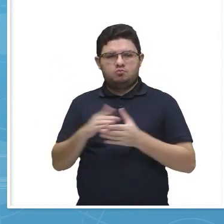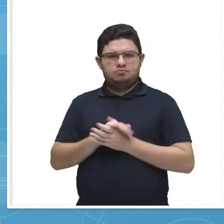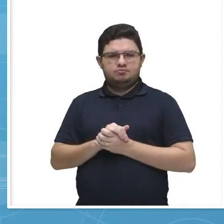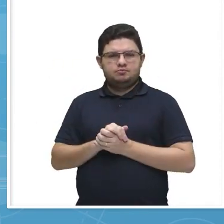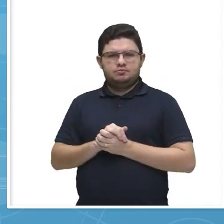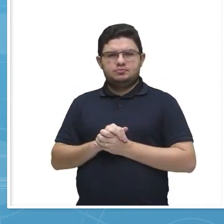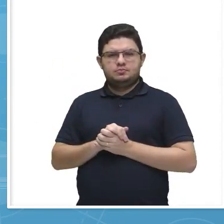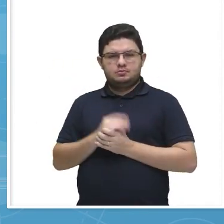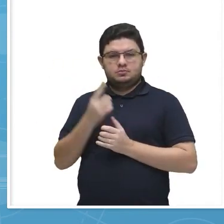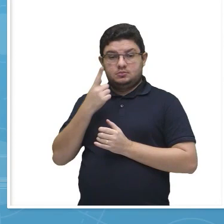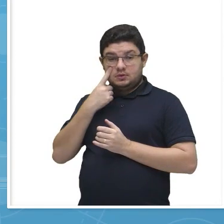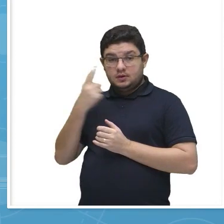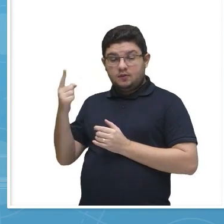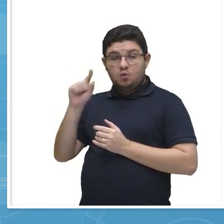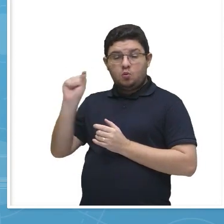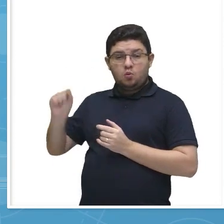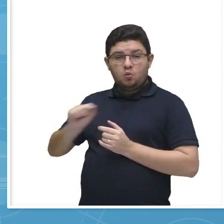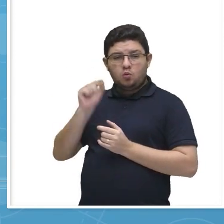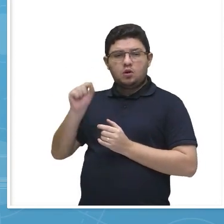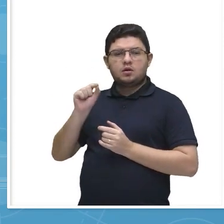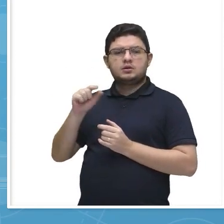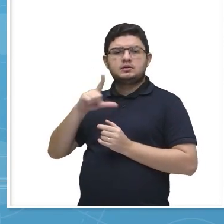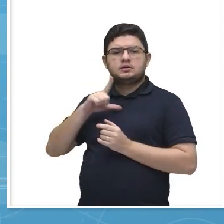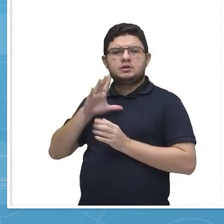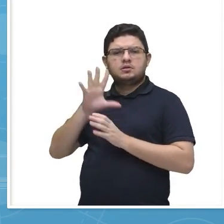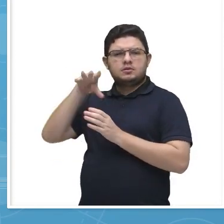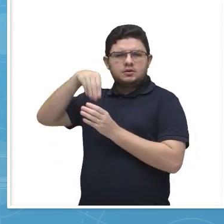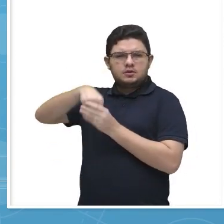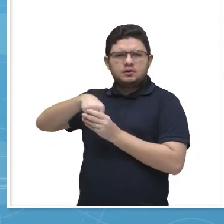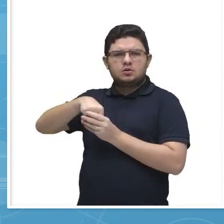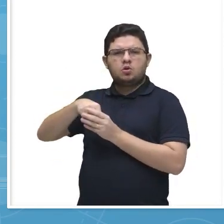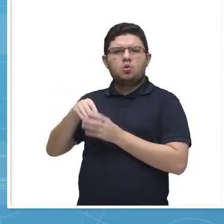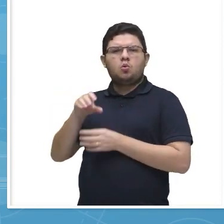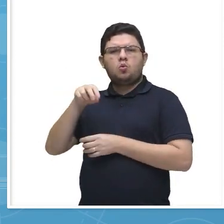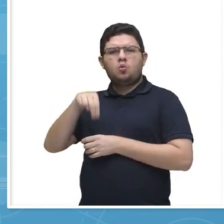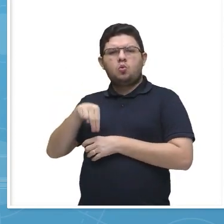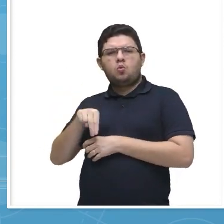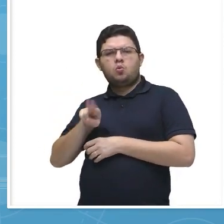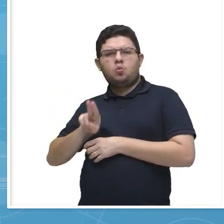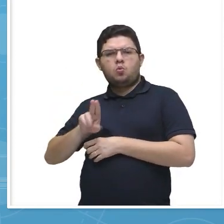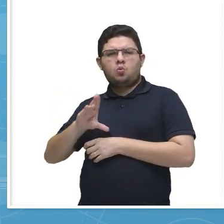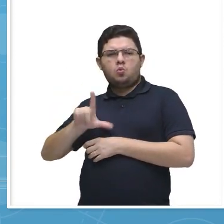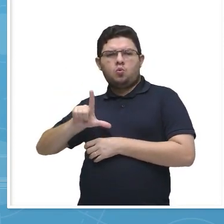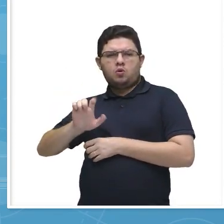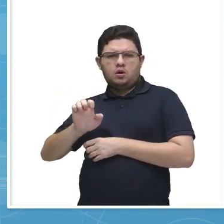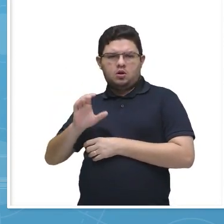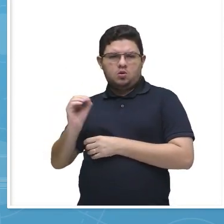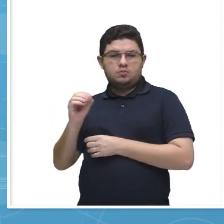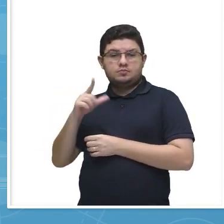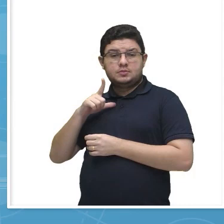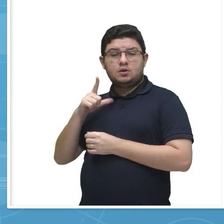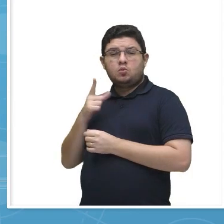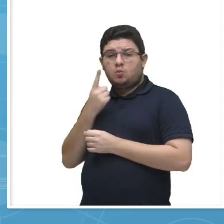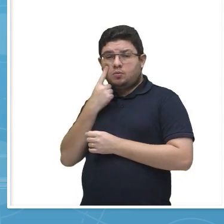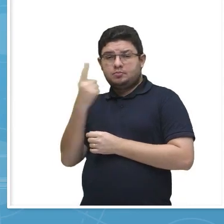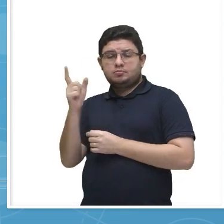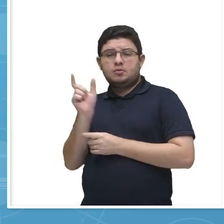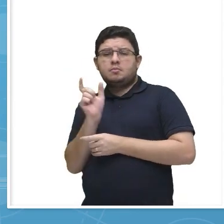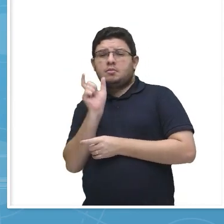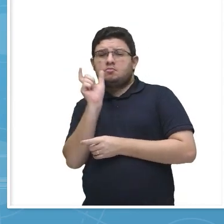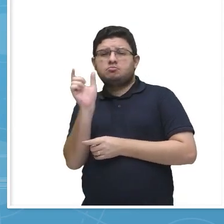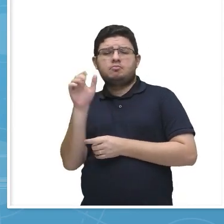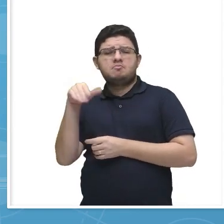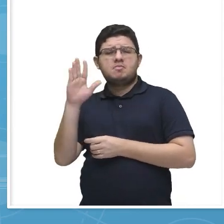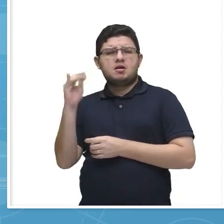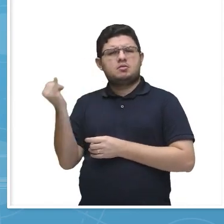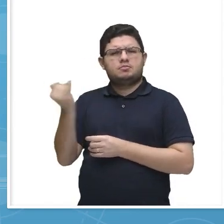os núcleos, certo? Qual palavra aqui é a mais importante? Desarmei a hostilidade com o bom dia. Aquela